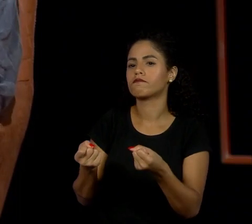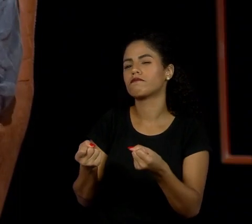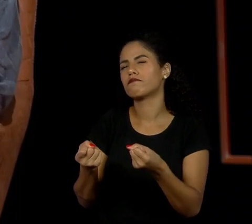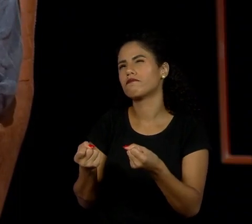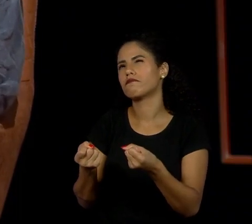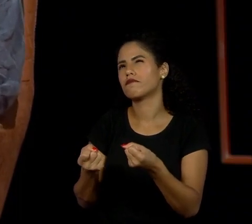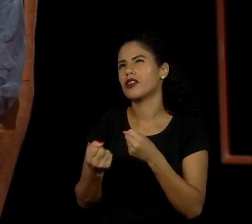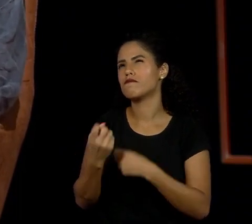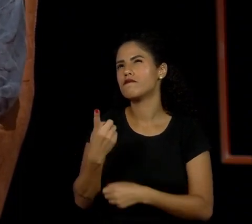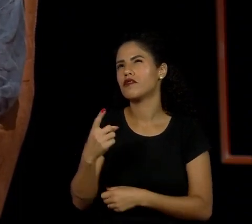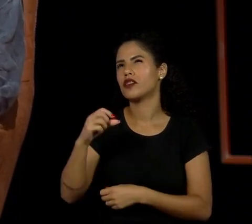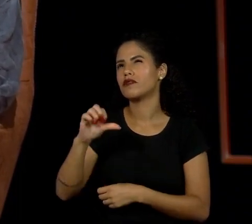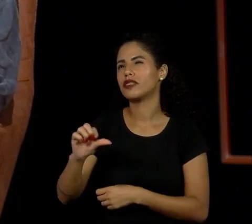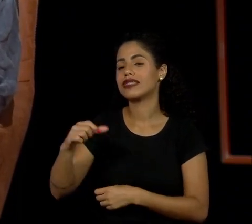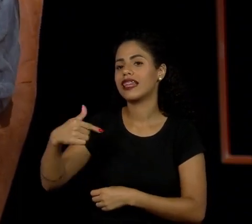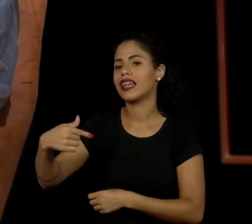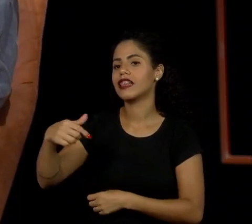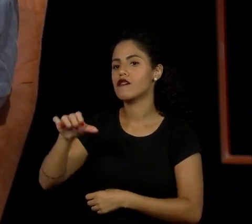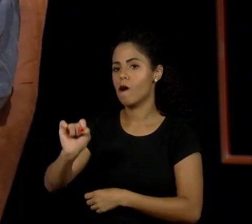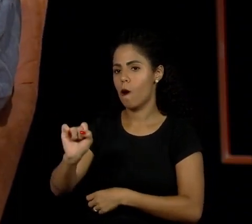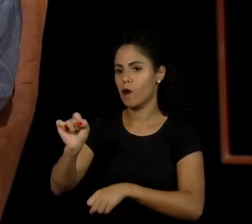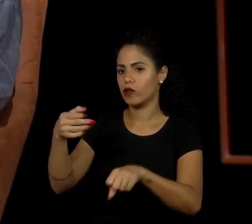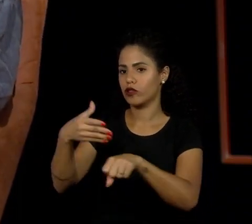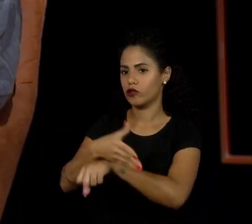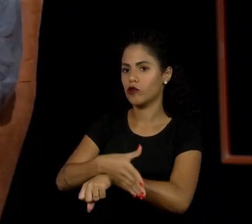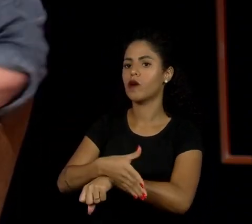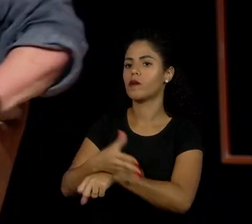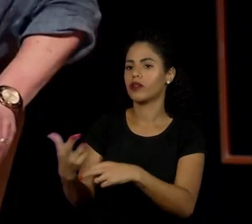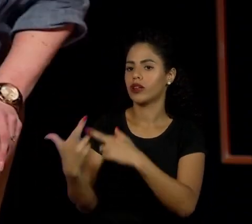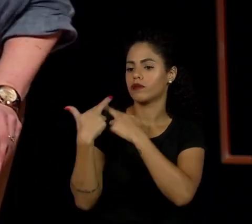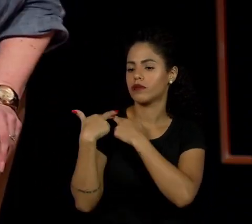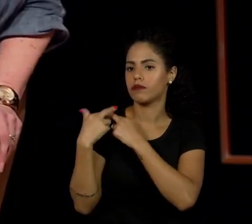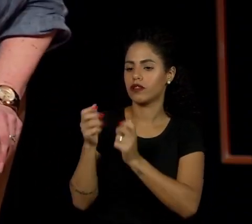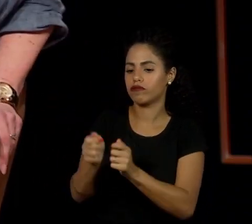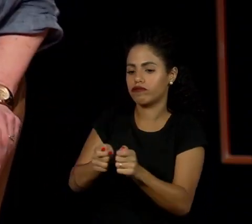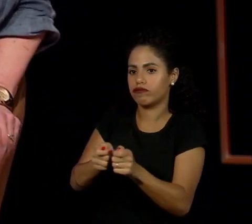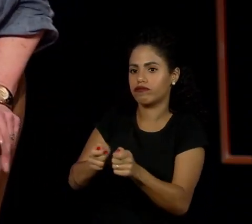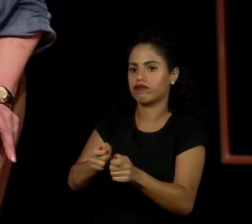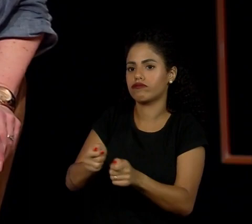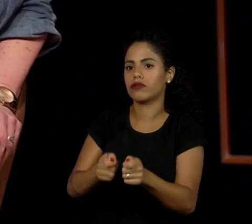em 1978. E a partir de